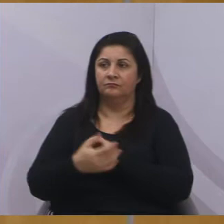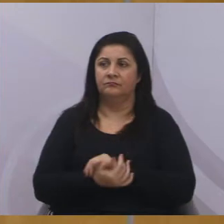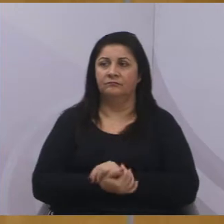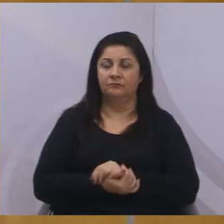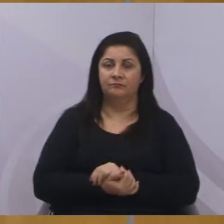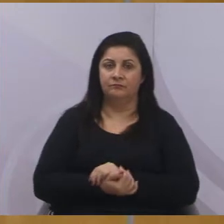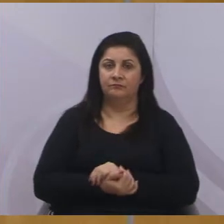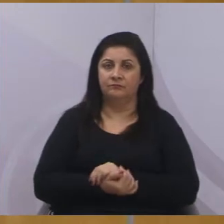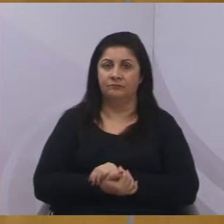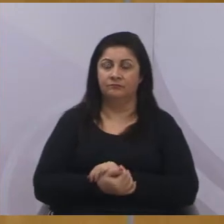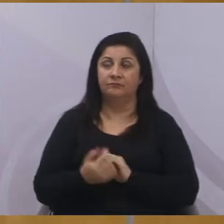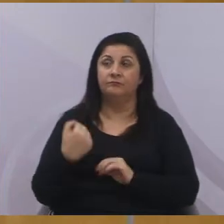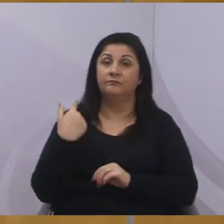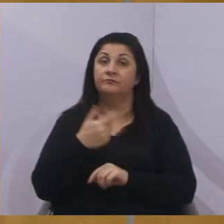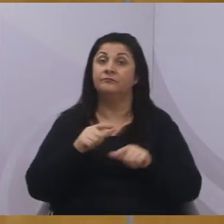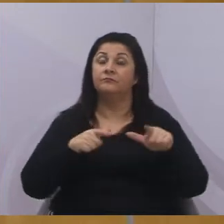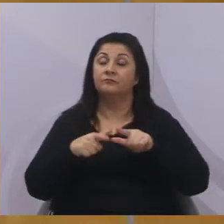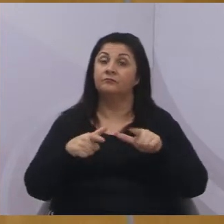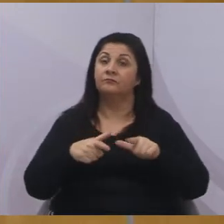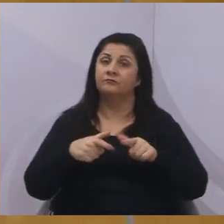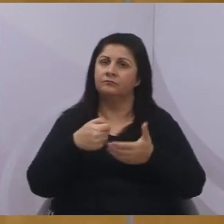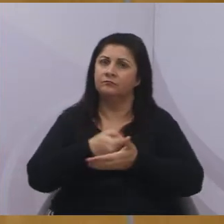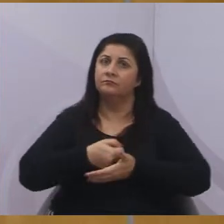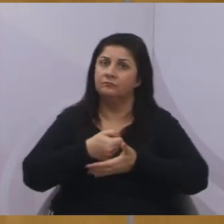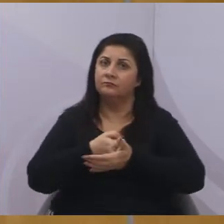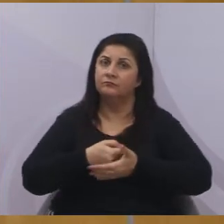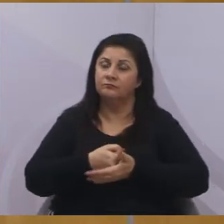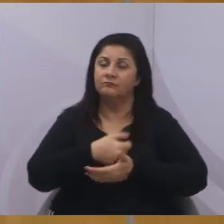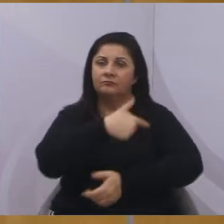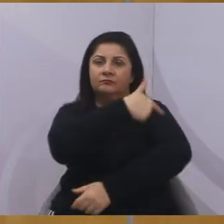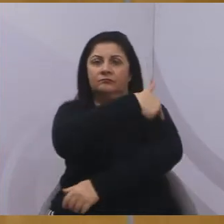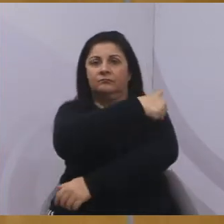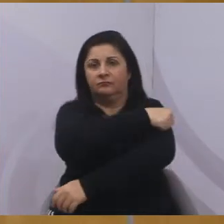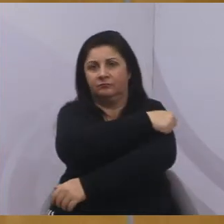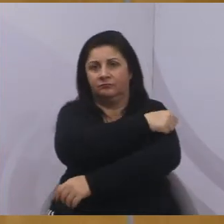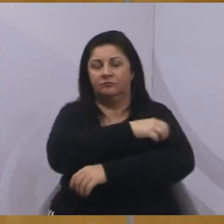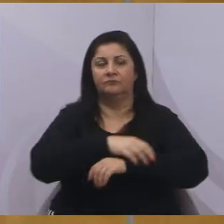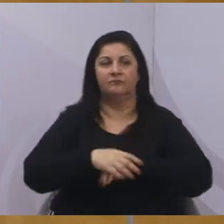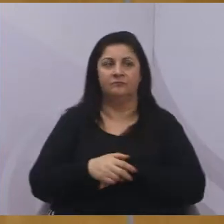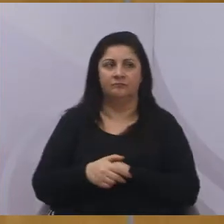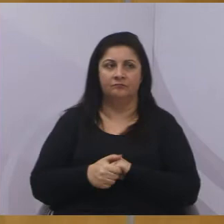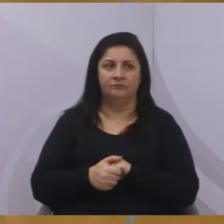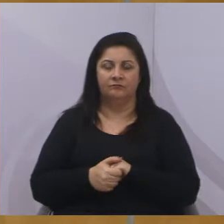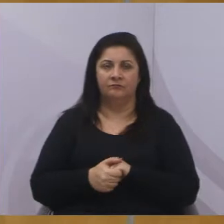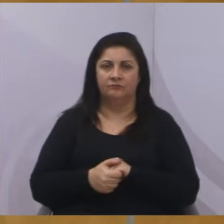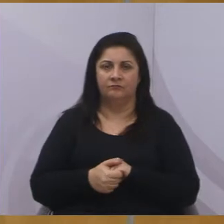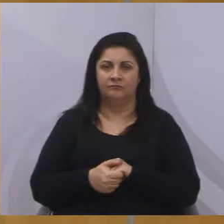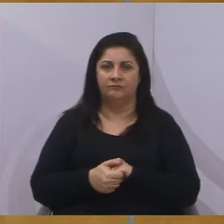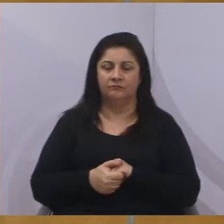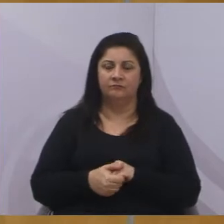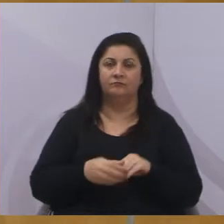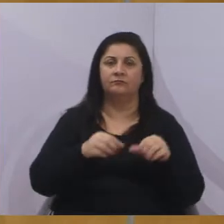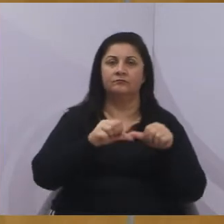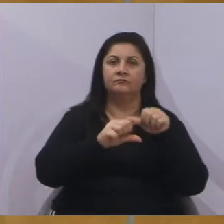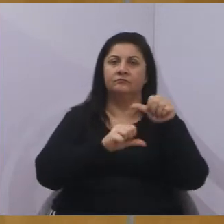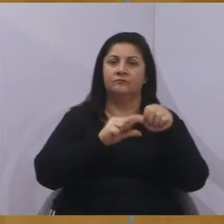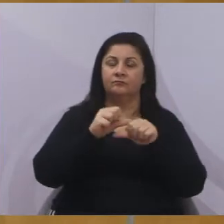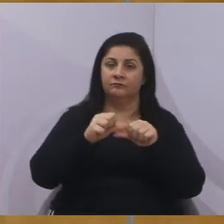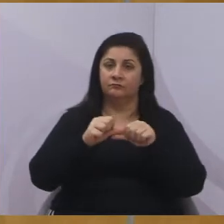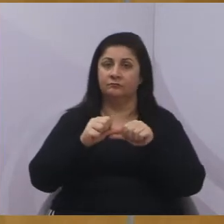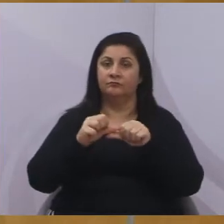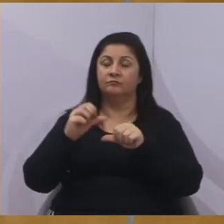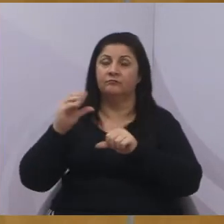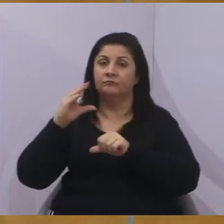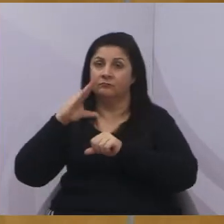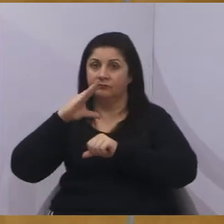gente trabalhou fortemente na vacinação e nós tivemos que deslocar funcionários,